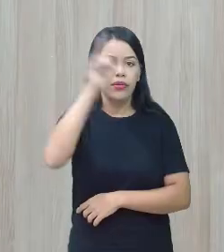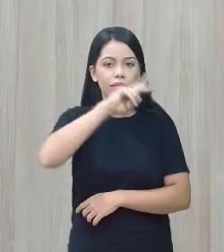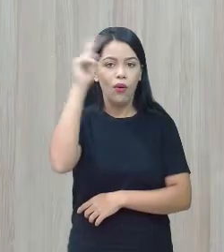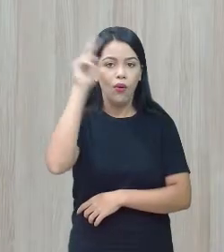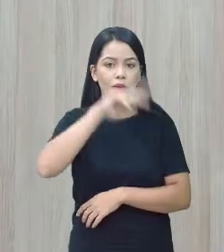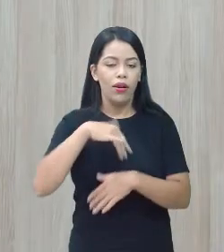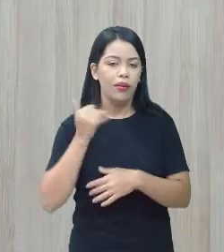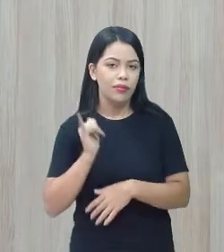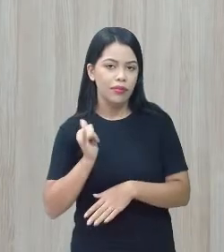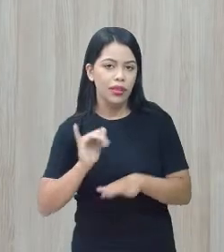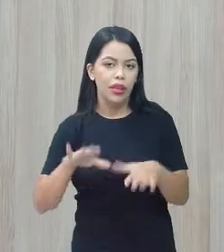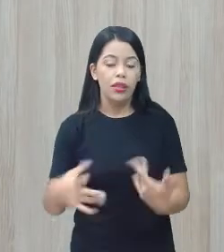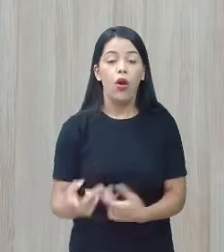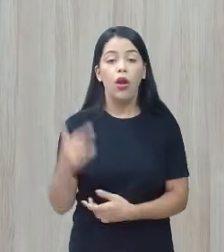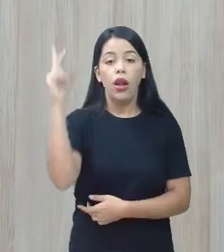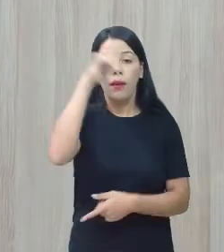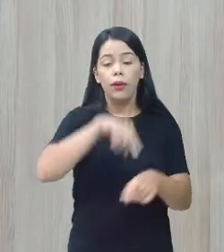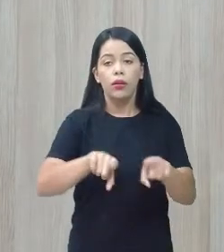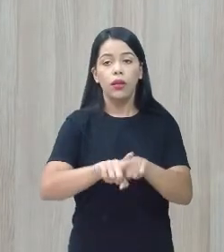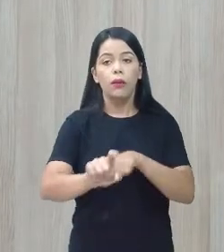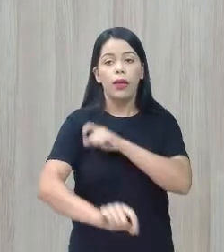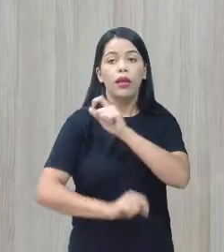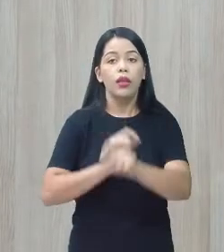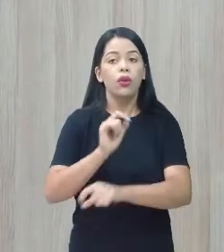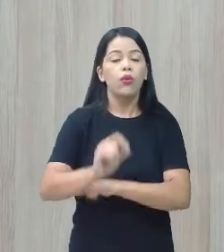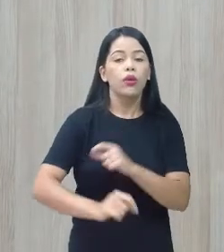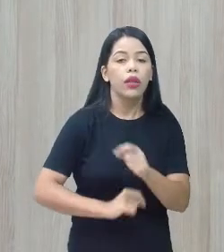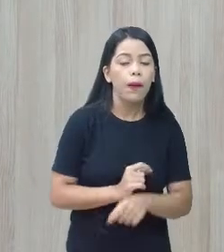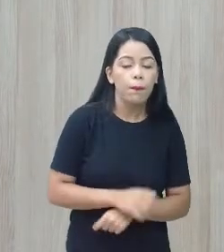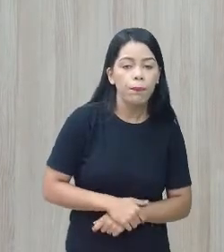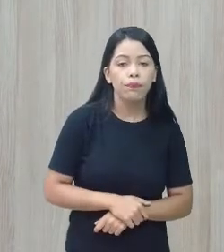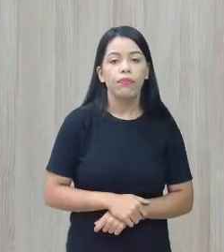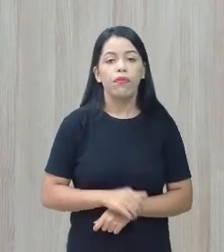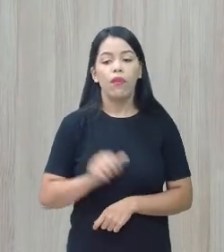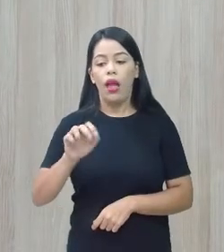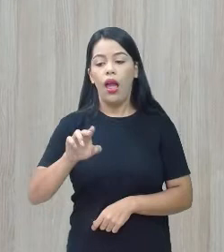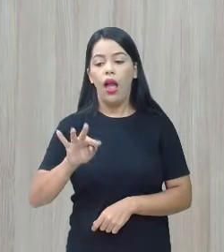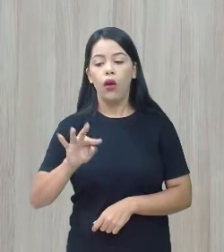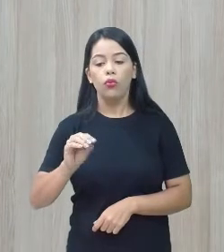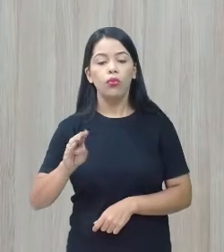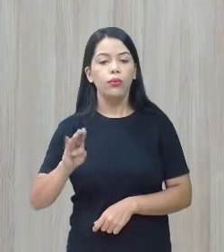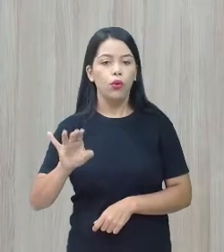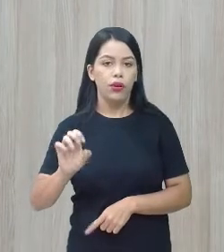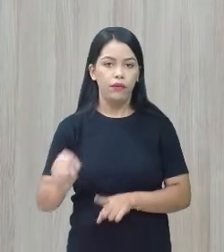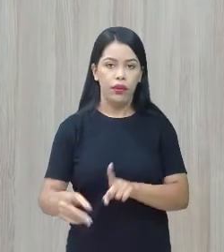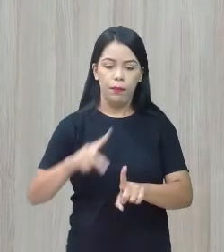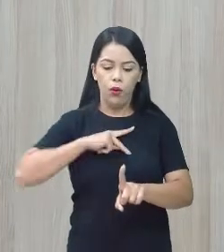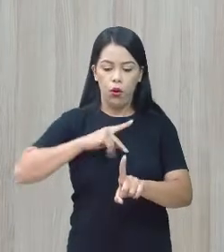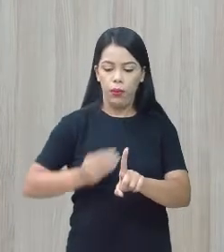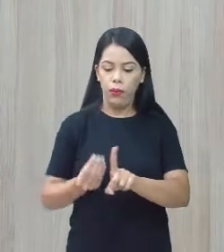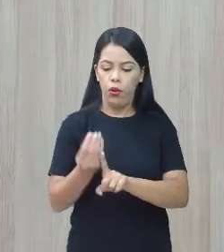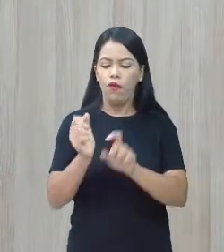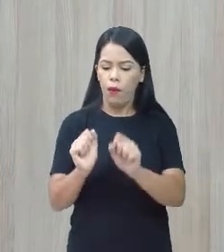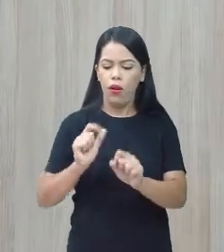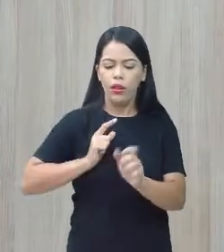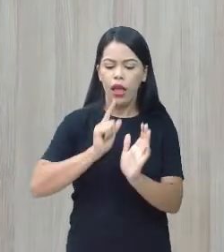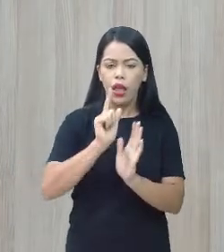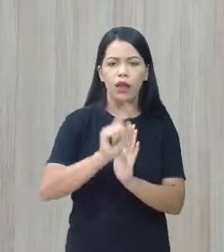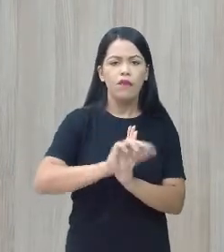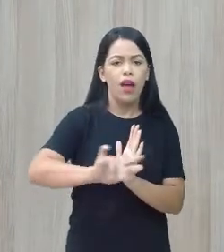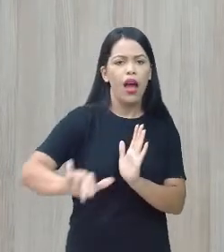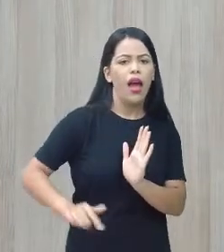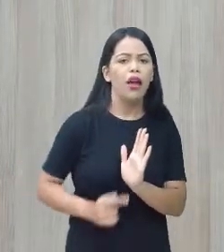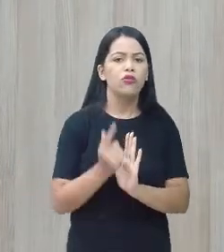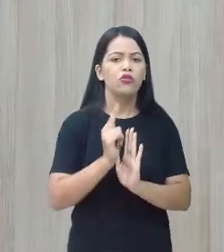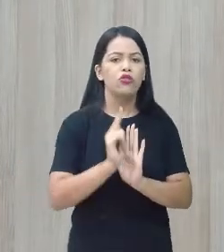as autobiografias também podem estar presentes em outros gêneros, como em pinturas, músicas, fotografia,